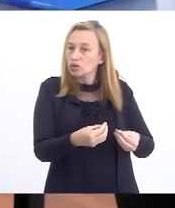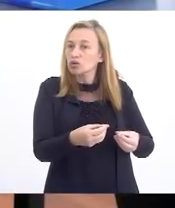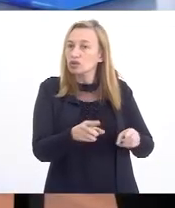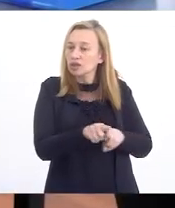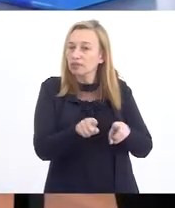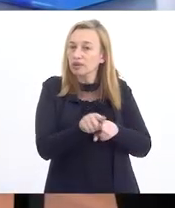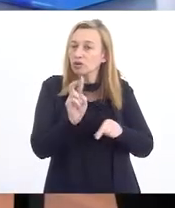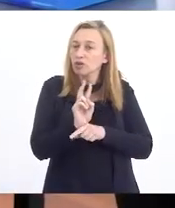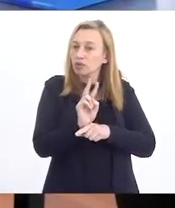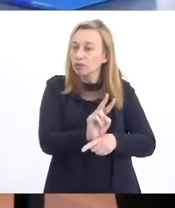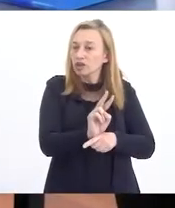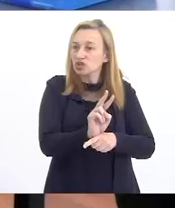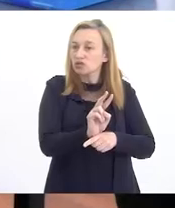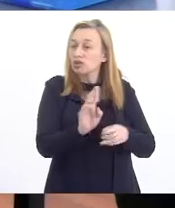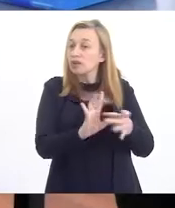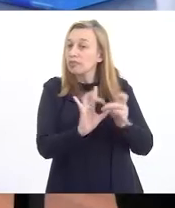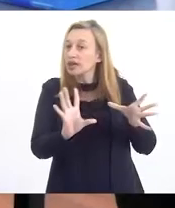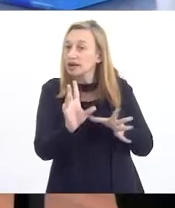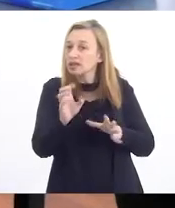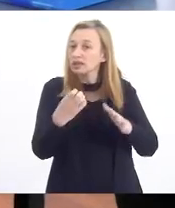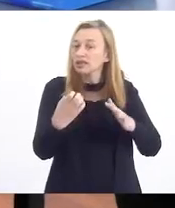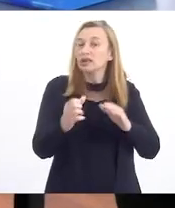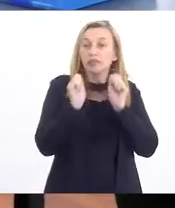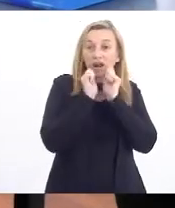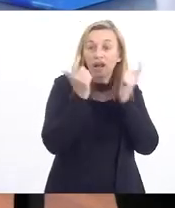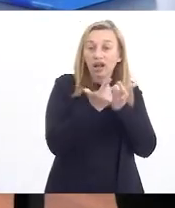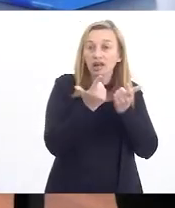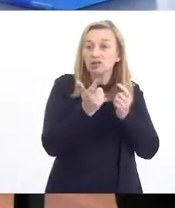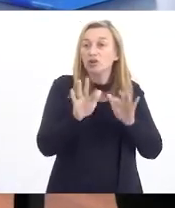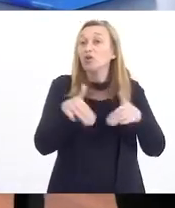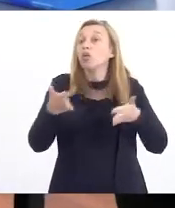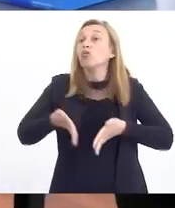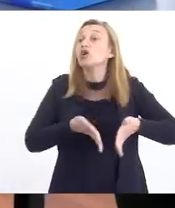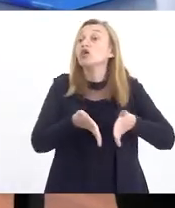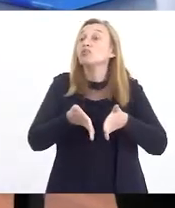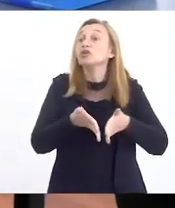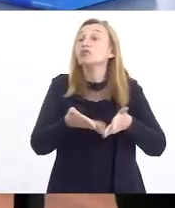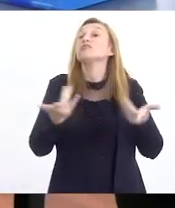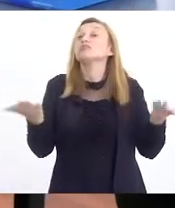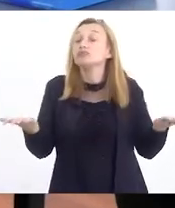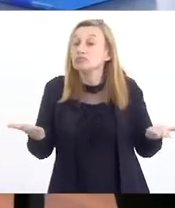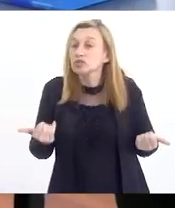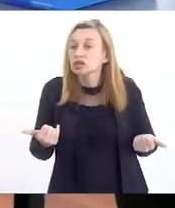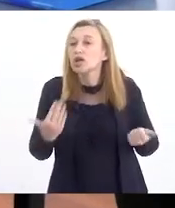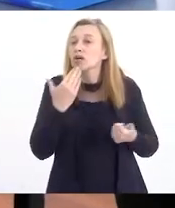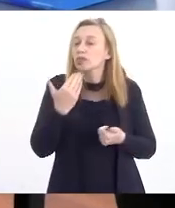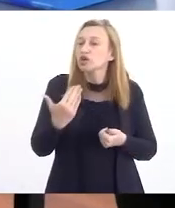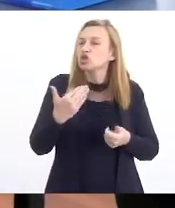empréstimo que foi liberado pela Assembleia Legislativa, qual é a destinação que vai ter. E